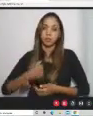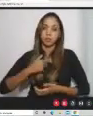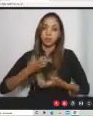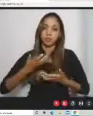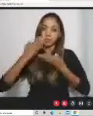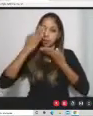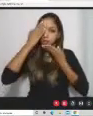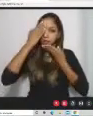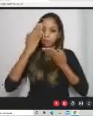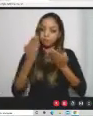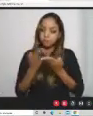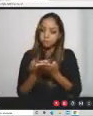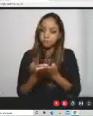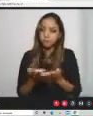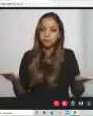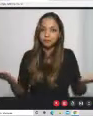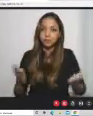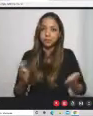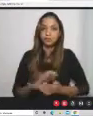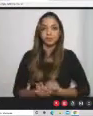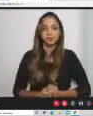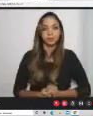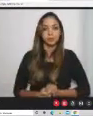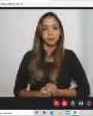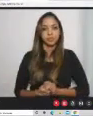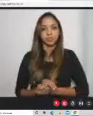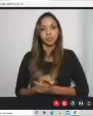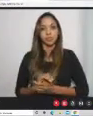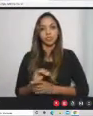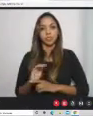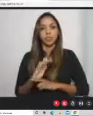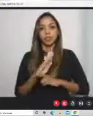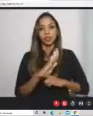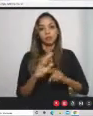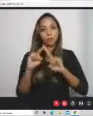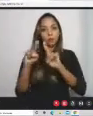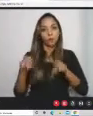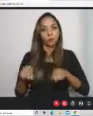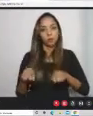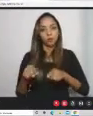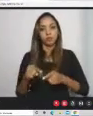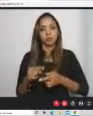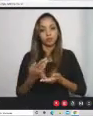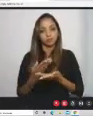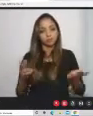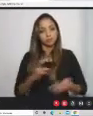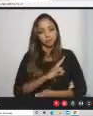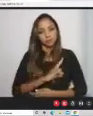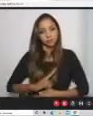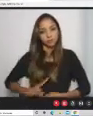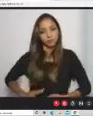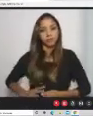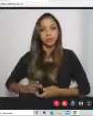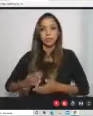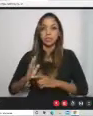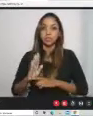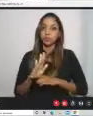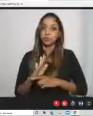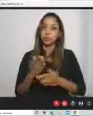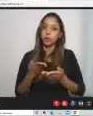vocês que contribuíram com esse projeto, senhores vereadores, que ajudaram a aprovar. Agradecer